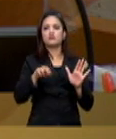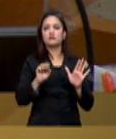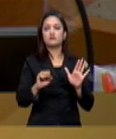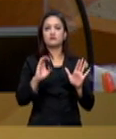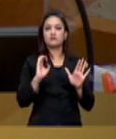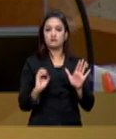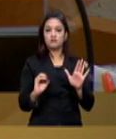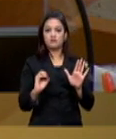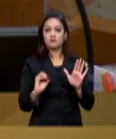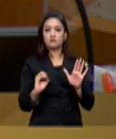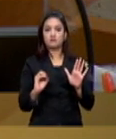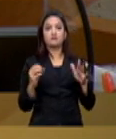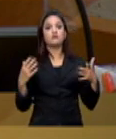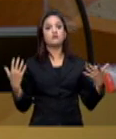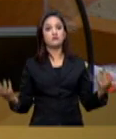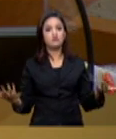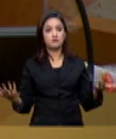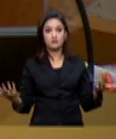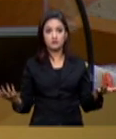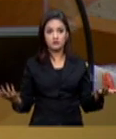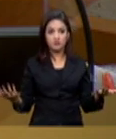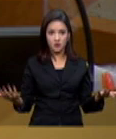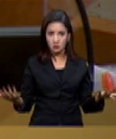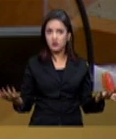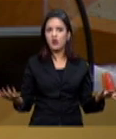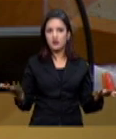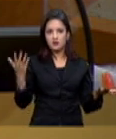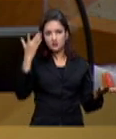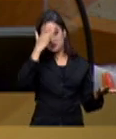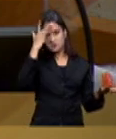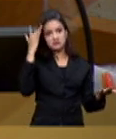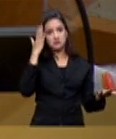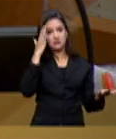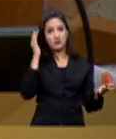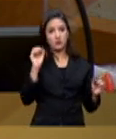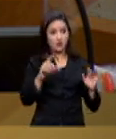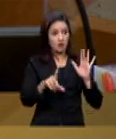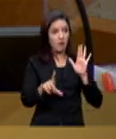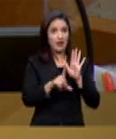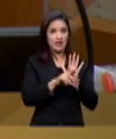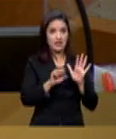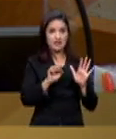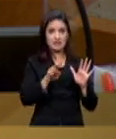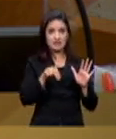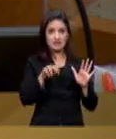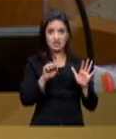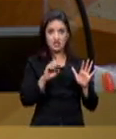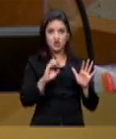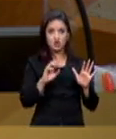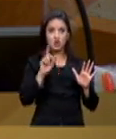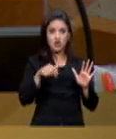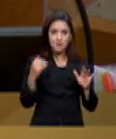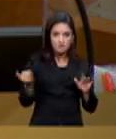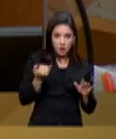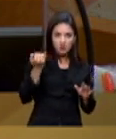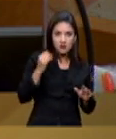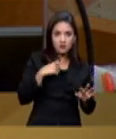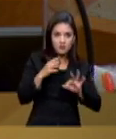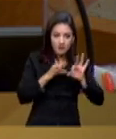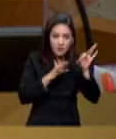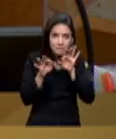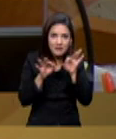muita gente, a lei do censo, todo mundo sabe, ela é fundamental para qualquer planejamento.